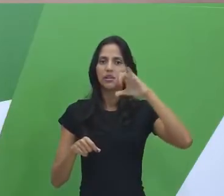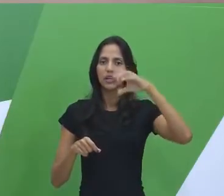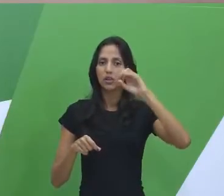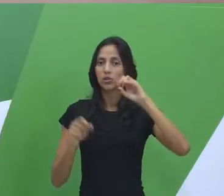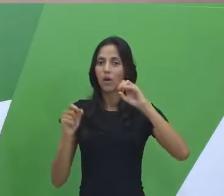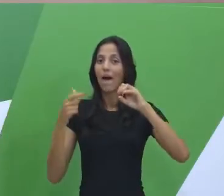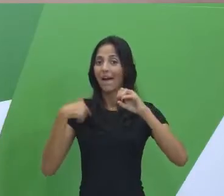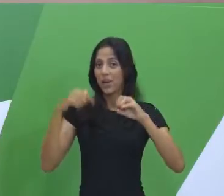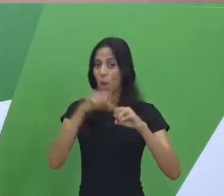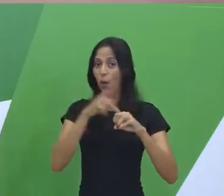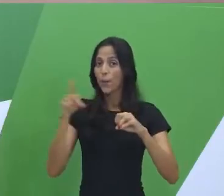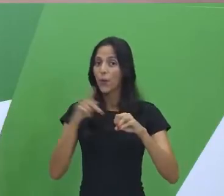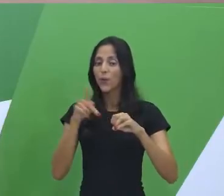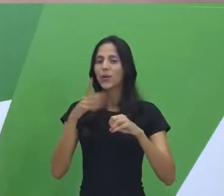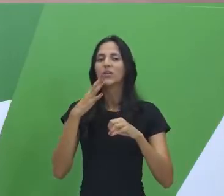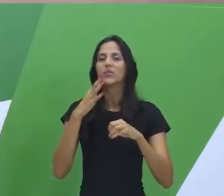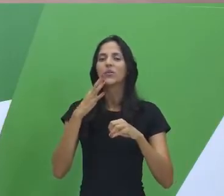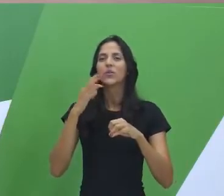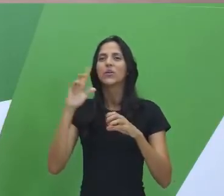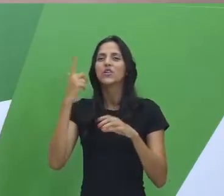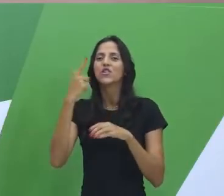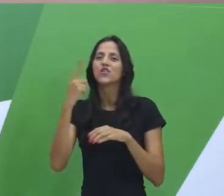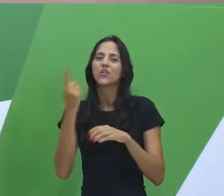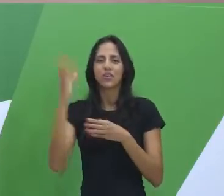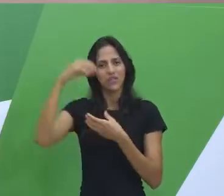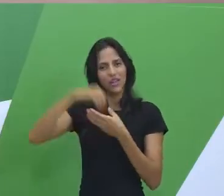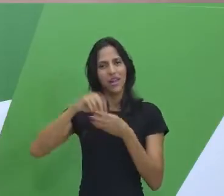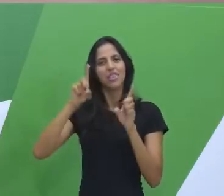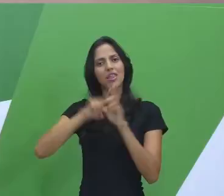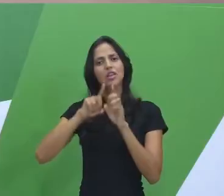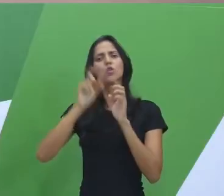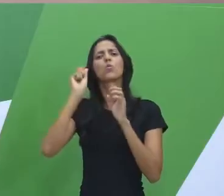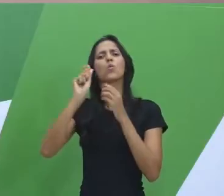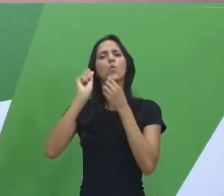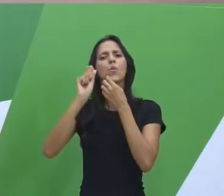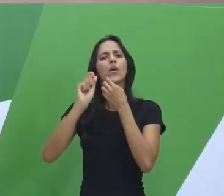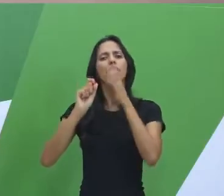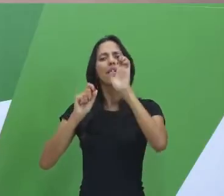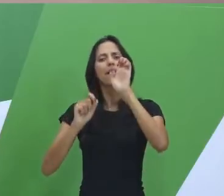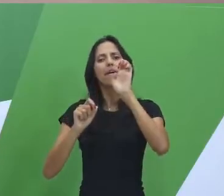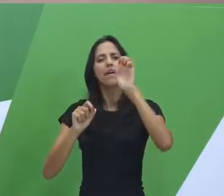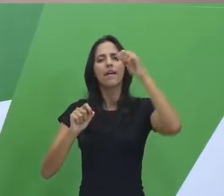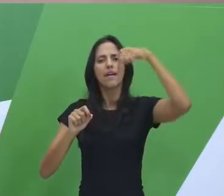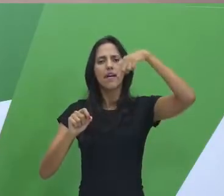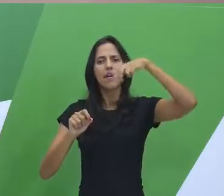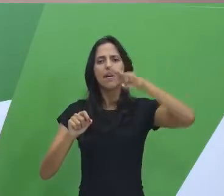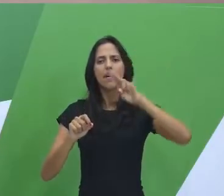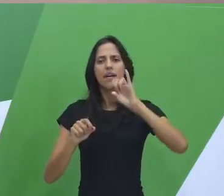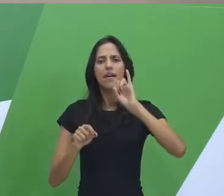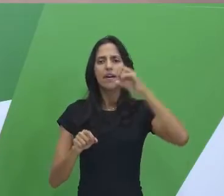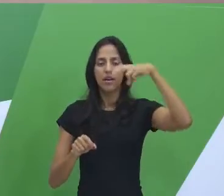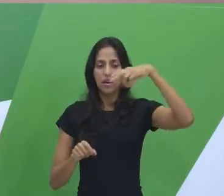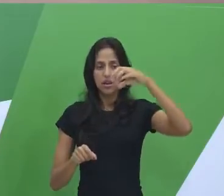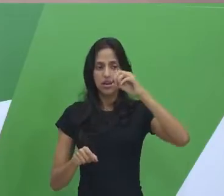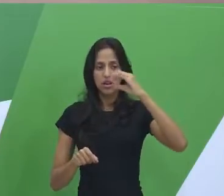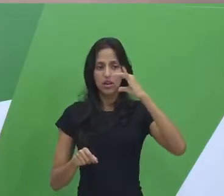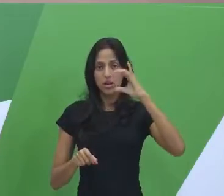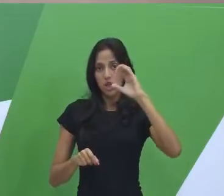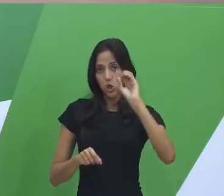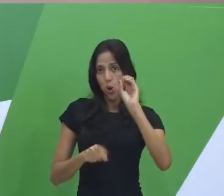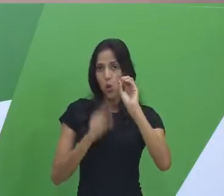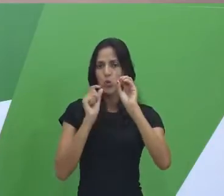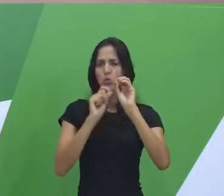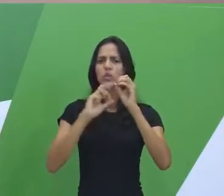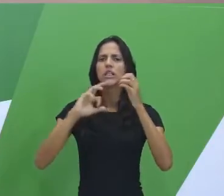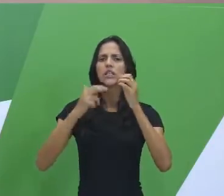navegando dentro da geografia. O que seria o equinócio? O equinócio é exatamente um ponto onde